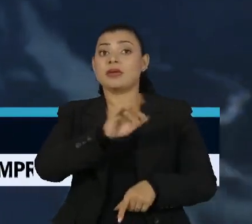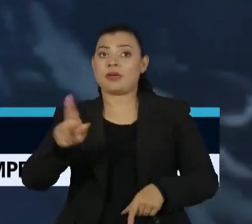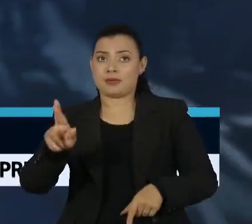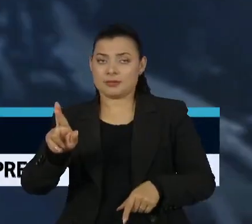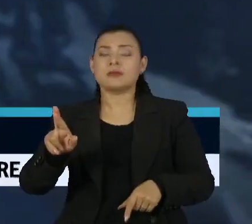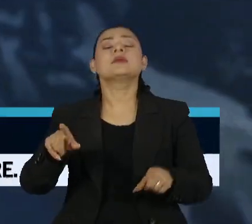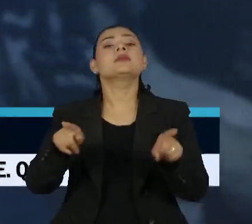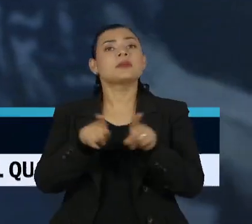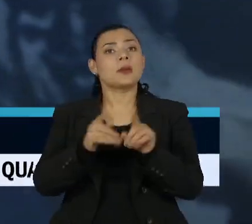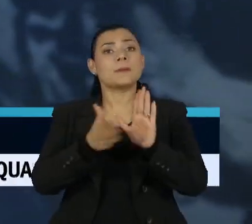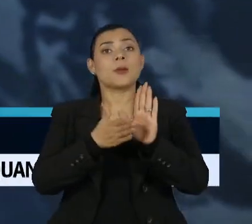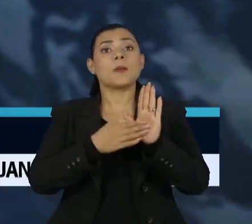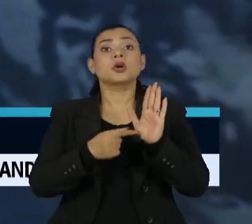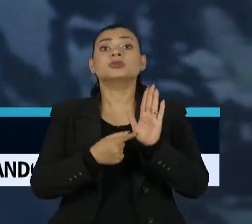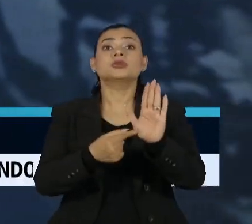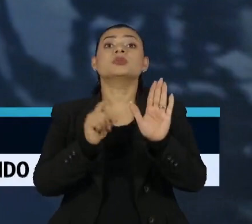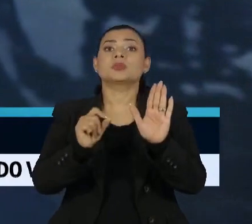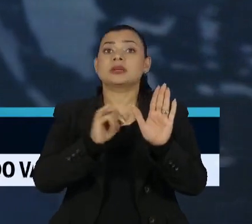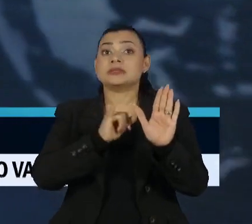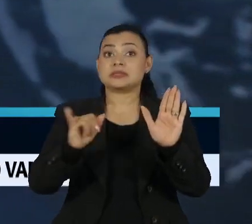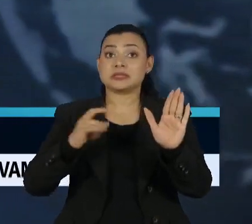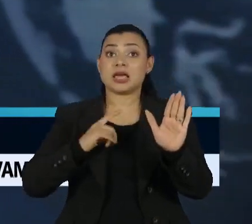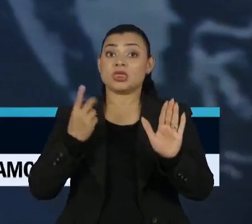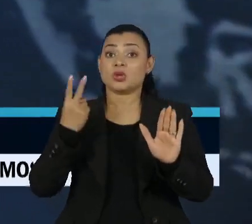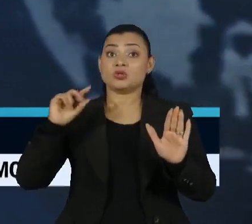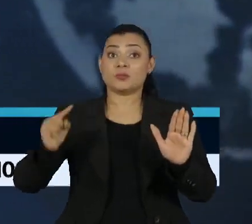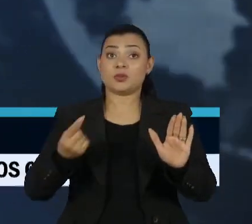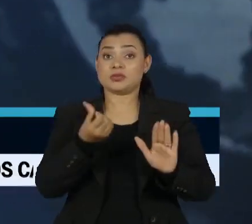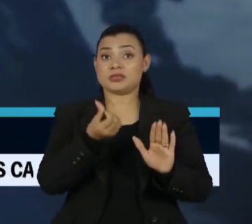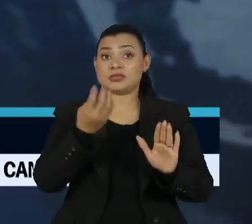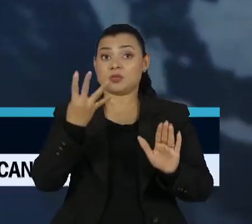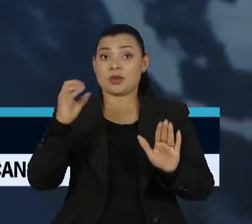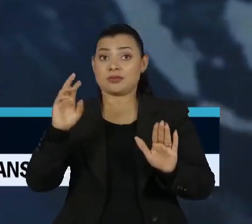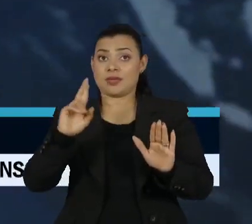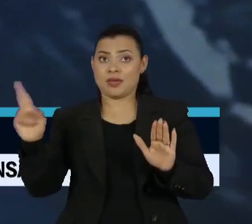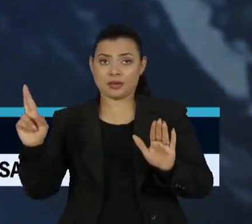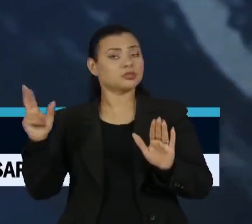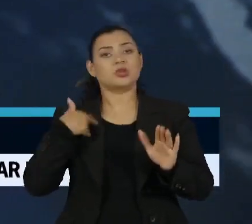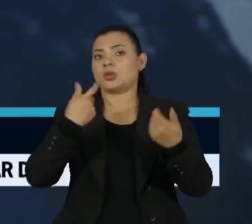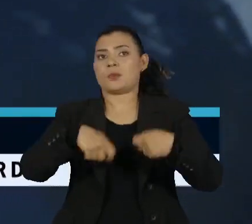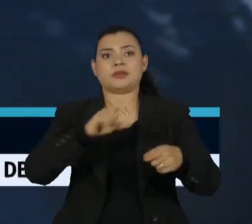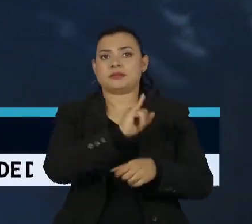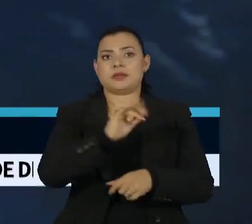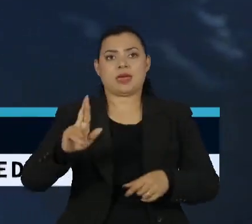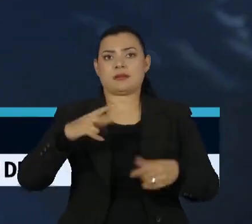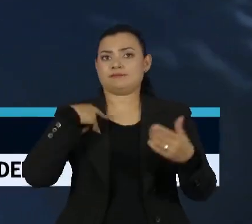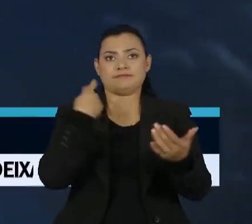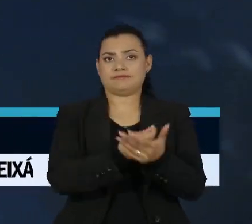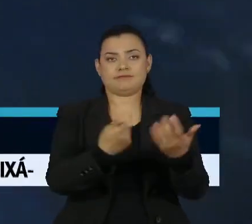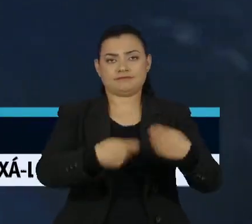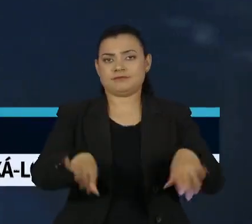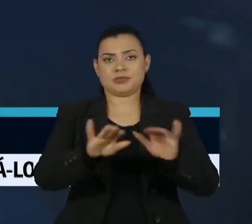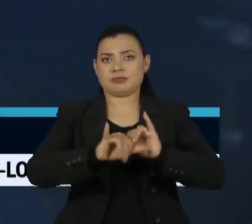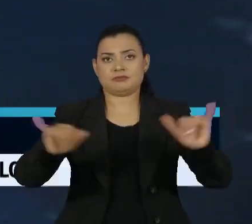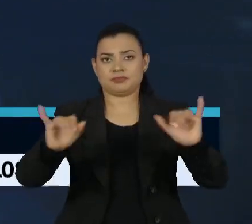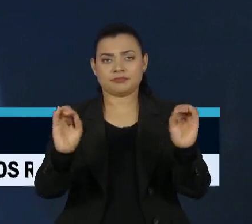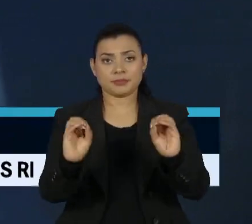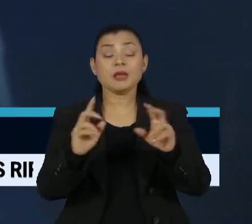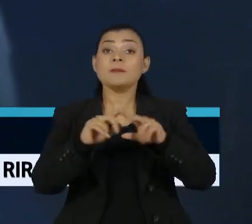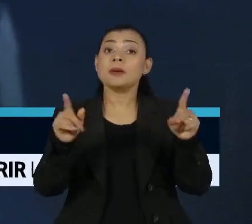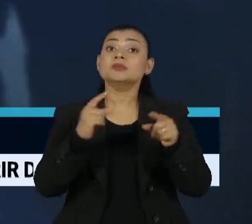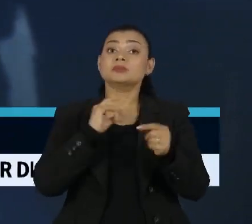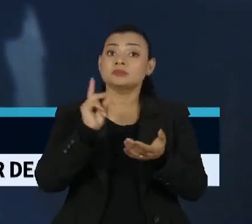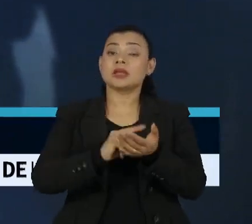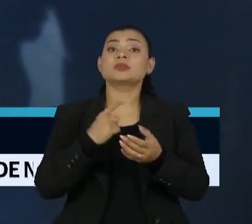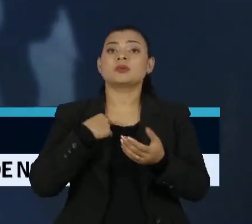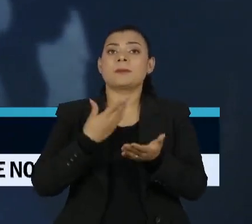A proposta prevê que quem ganha até R$ 2.640 estará isento do imposto. O governo espera compensar a perda